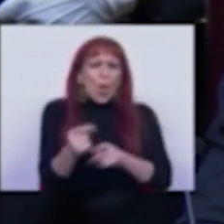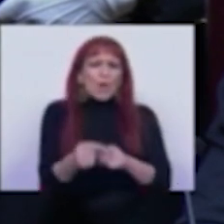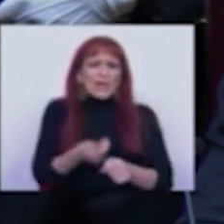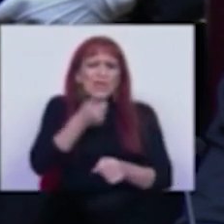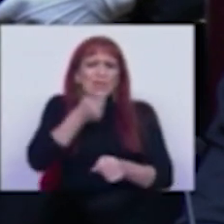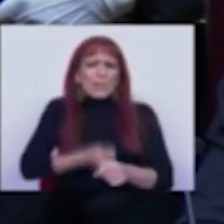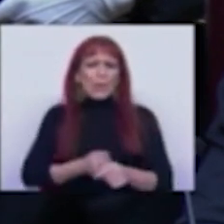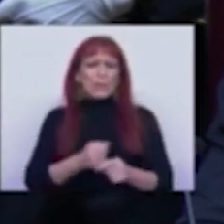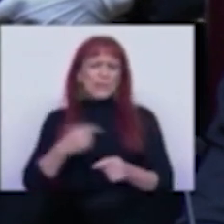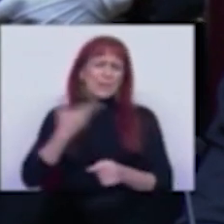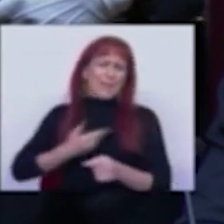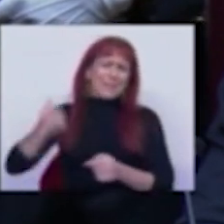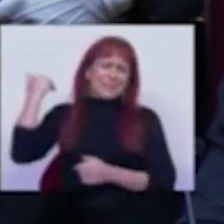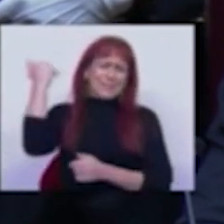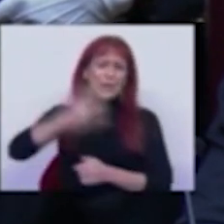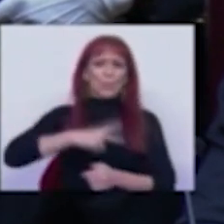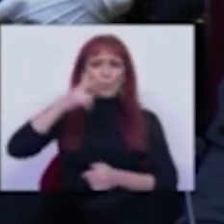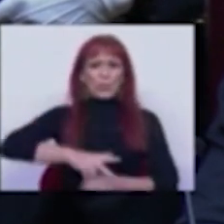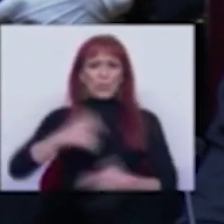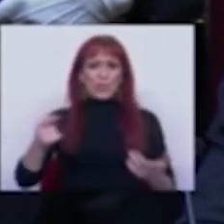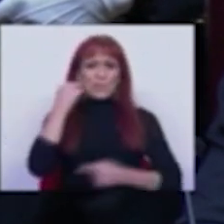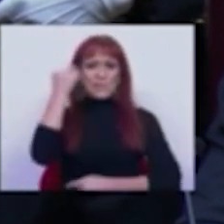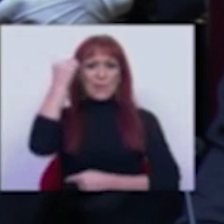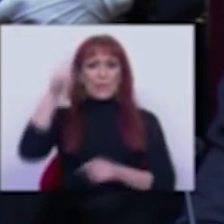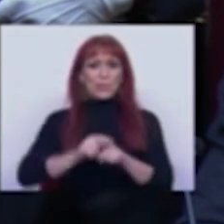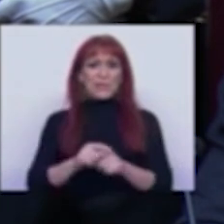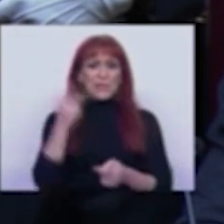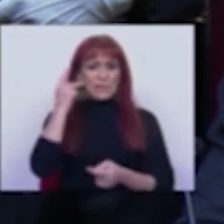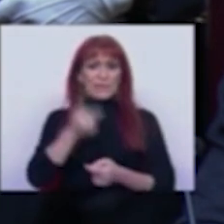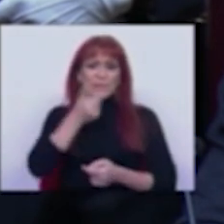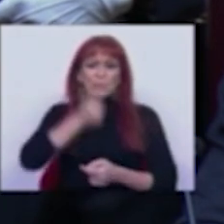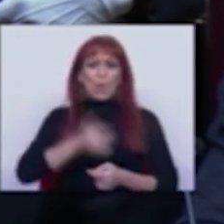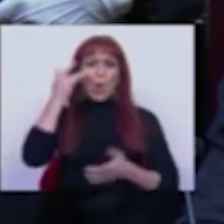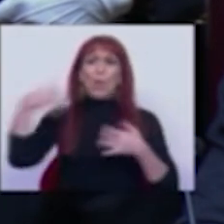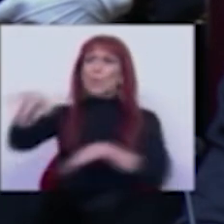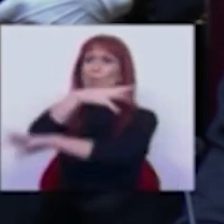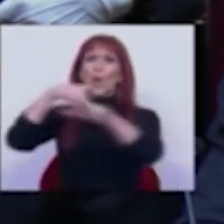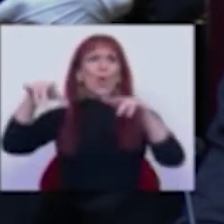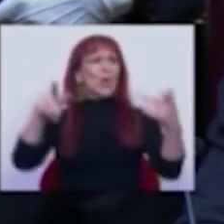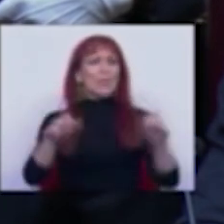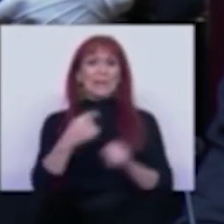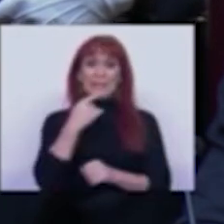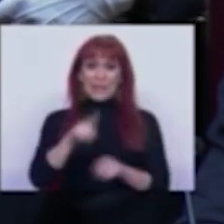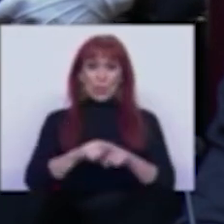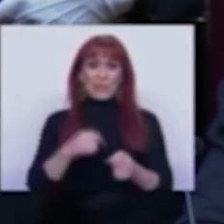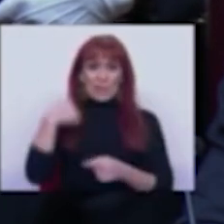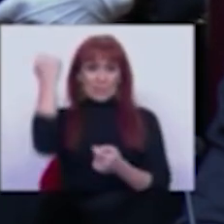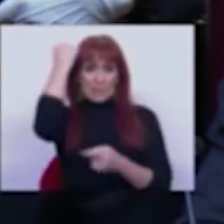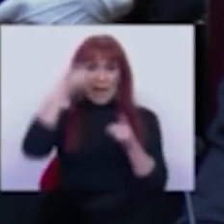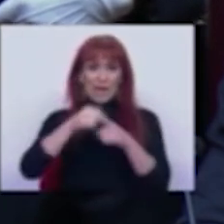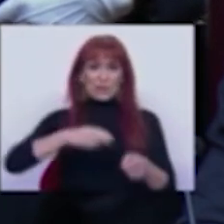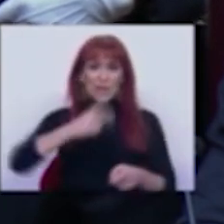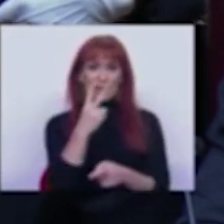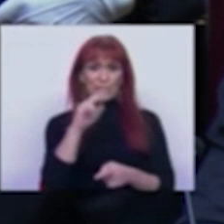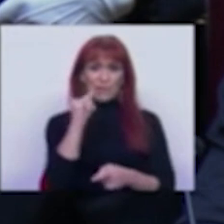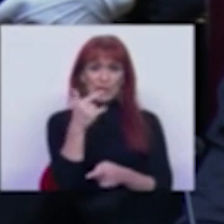experiência multissecular dos portugueses e, em particular, na vivência da imigração. Como dizia meu mestre Vitorino Magalhães